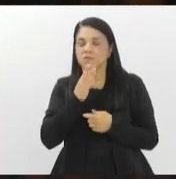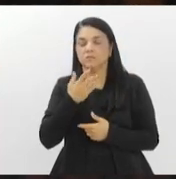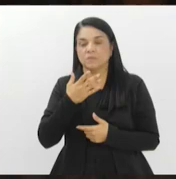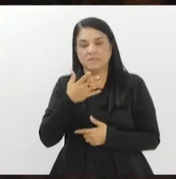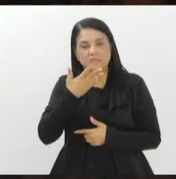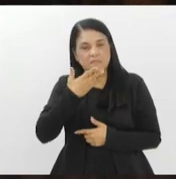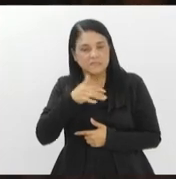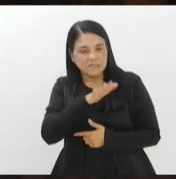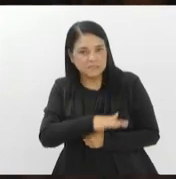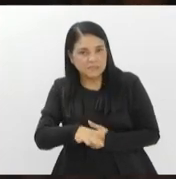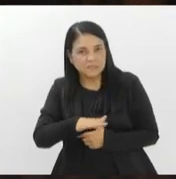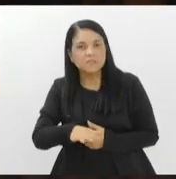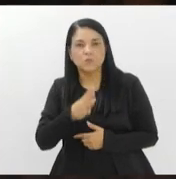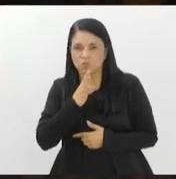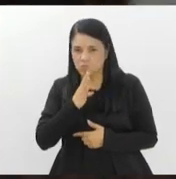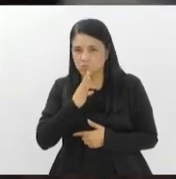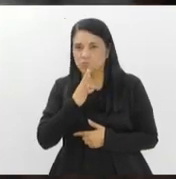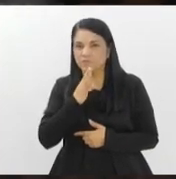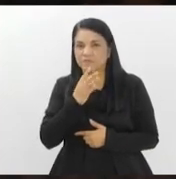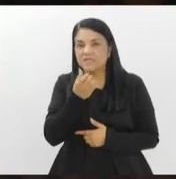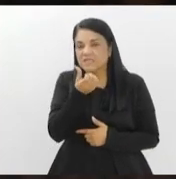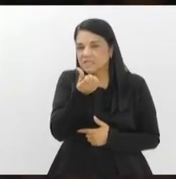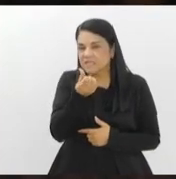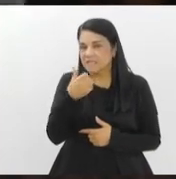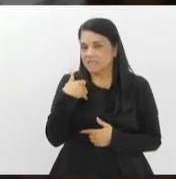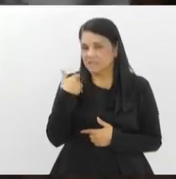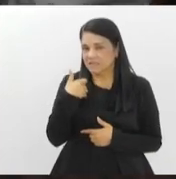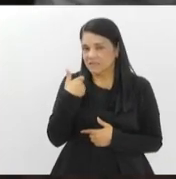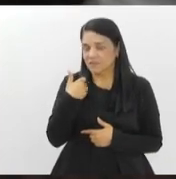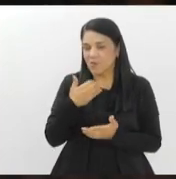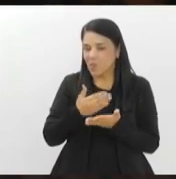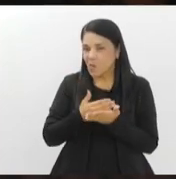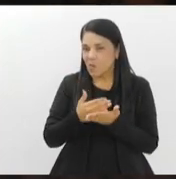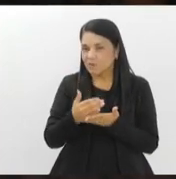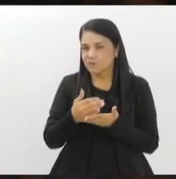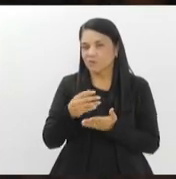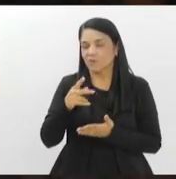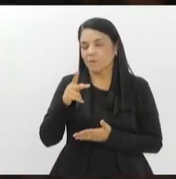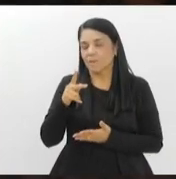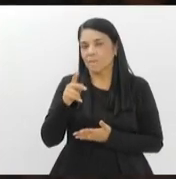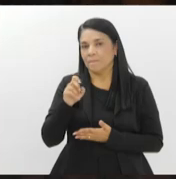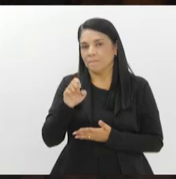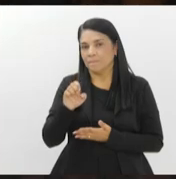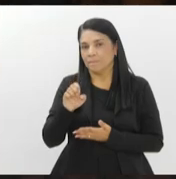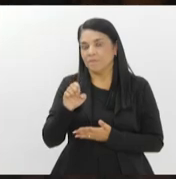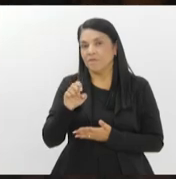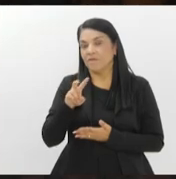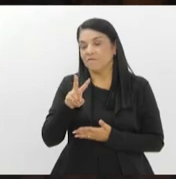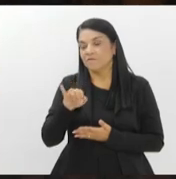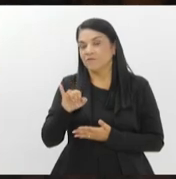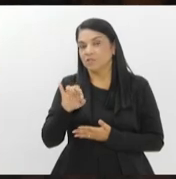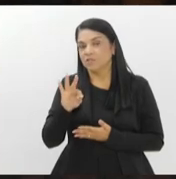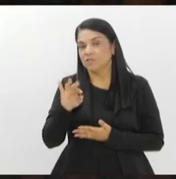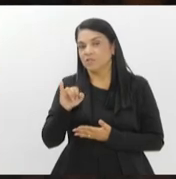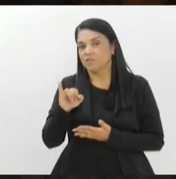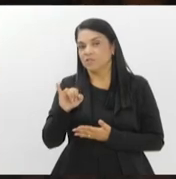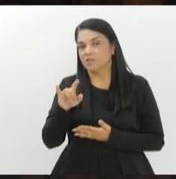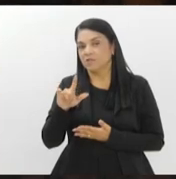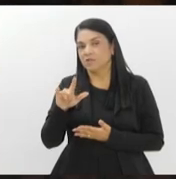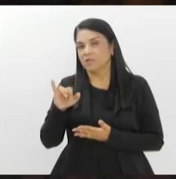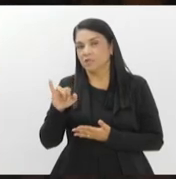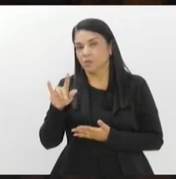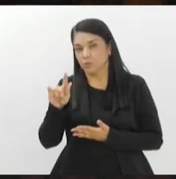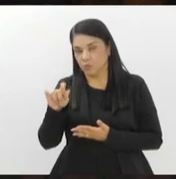criança, está com 6 anos e começou o vitiligo pelo rosto. Ele está